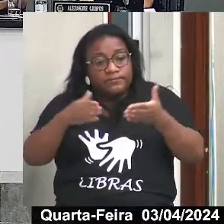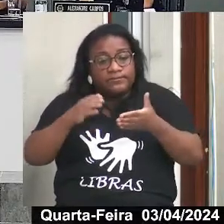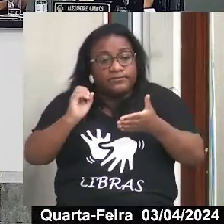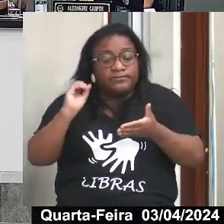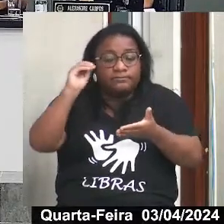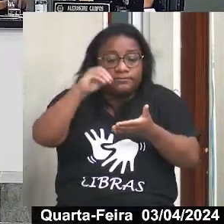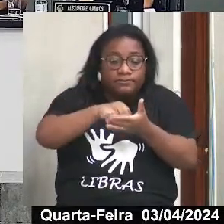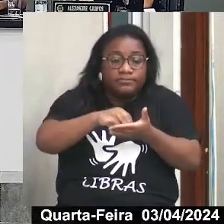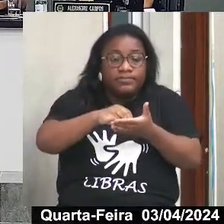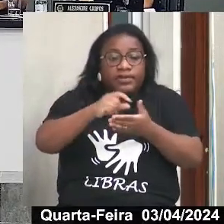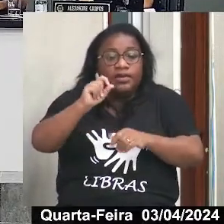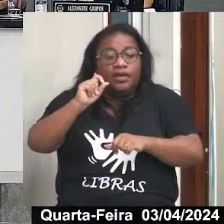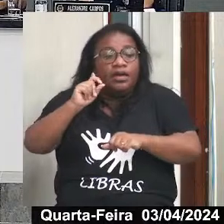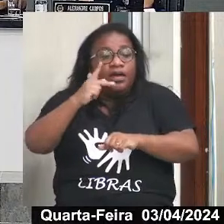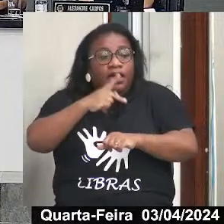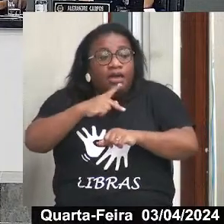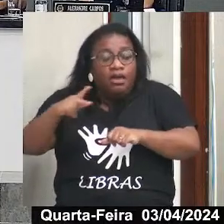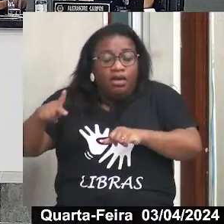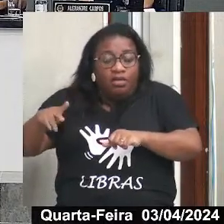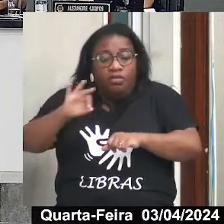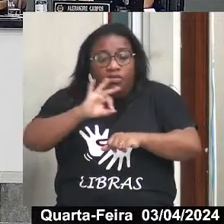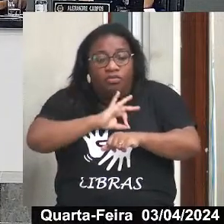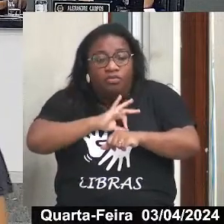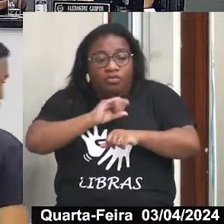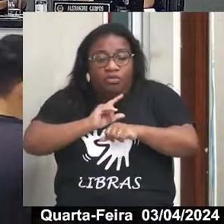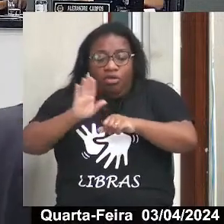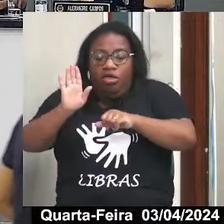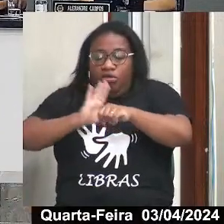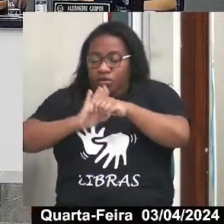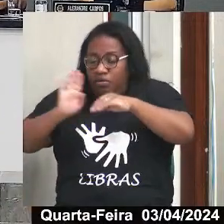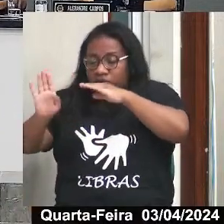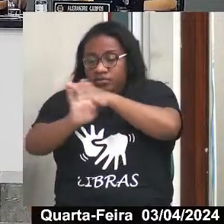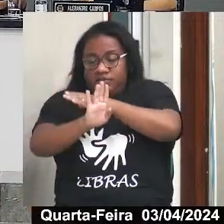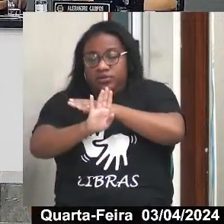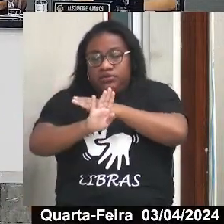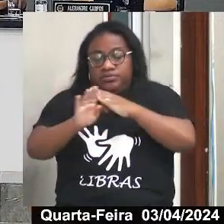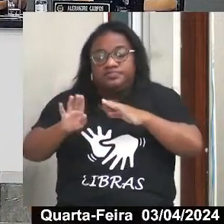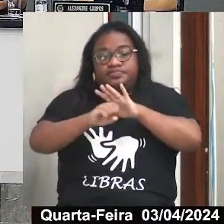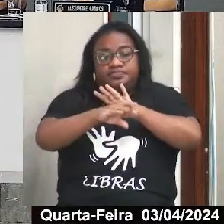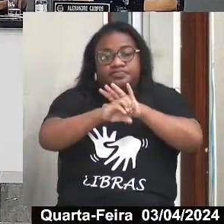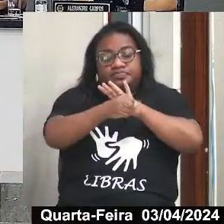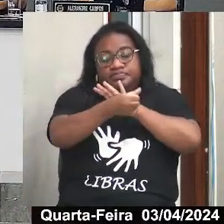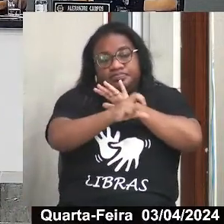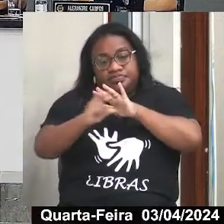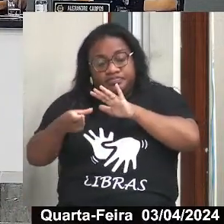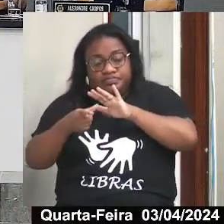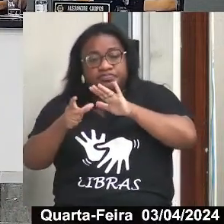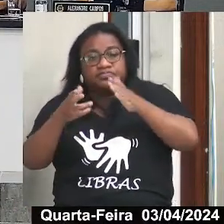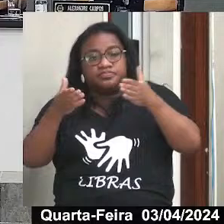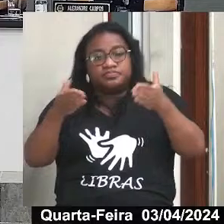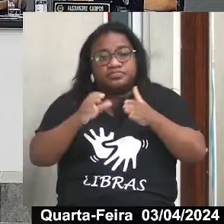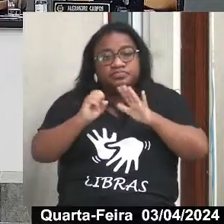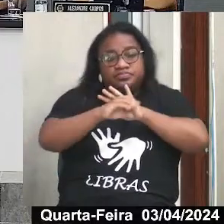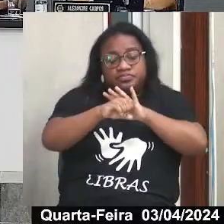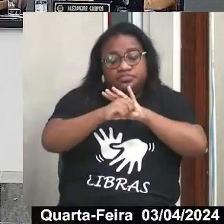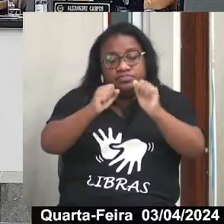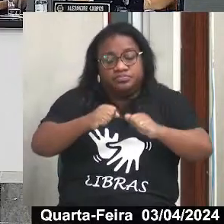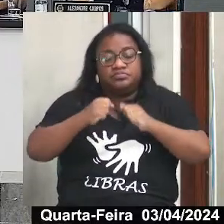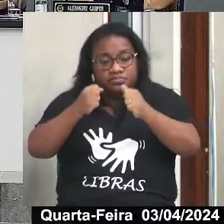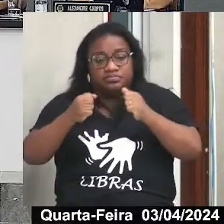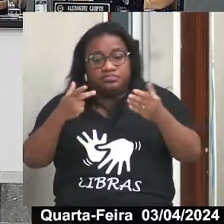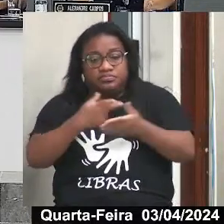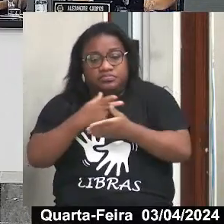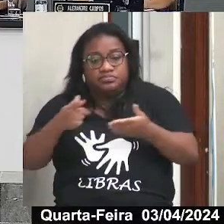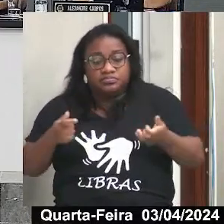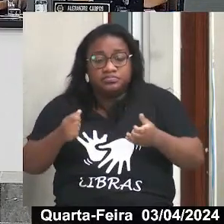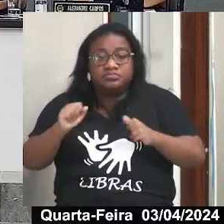estudo para a implantação do programa Saúde Mental e Mais Legal em todo o município de Mudas Artes. Indicação 165/24, indica o